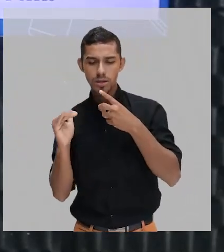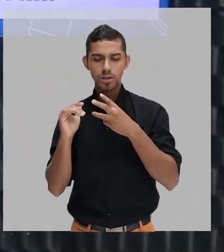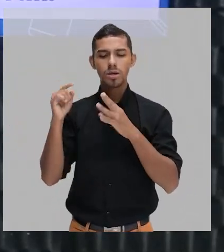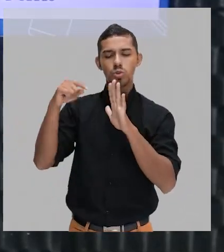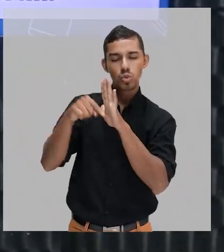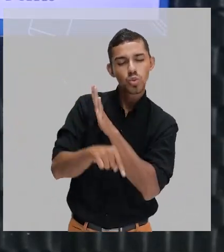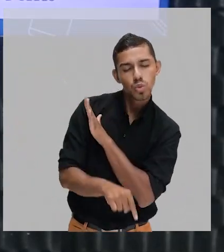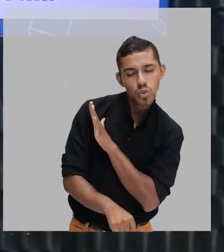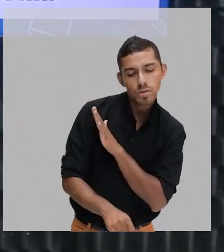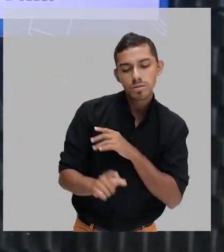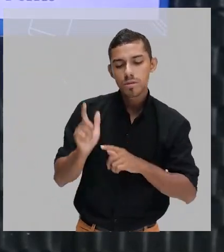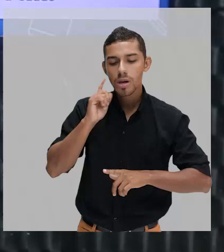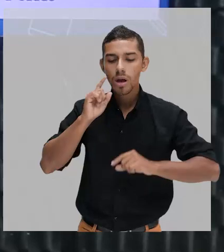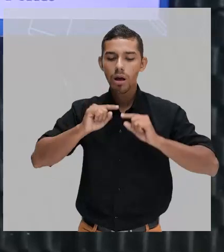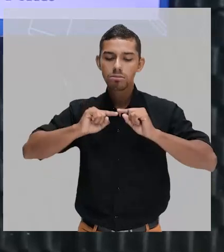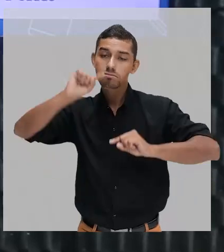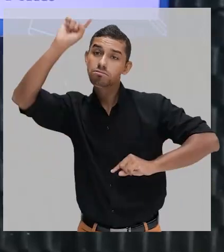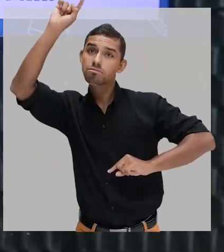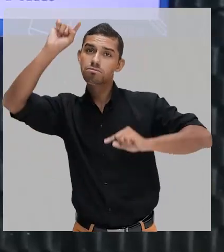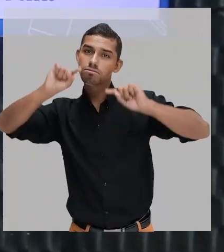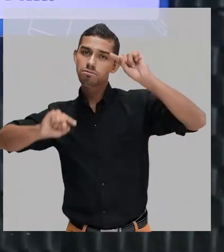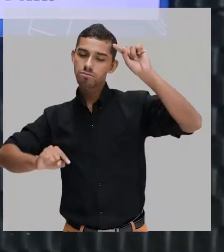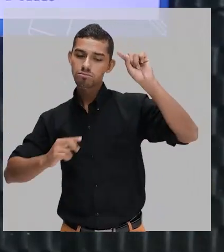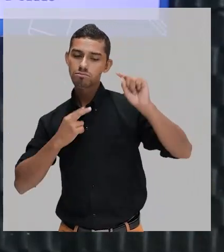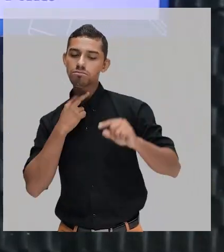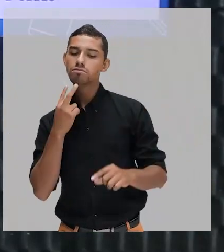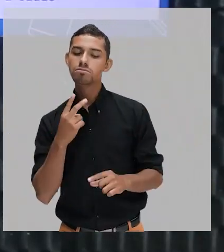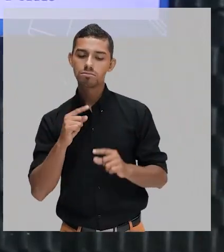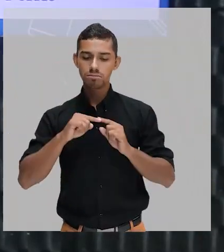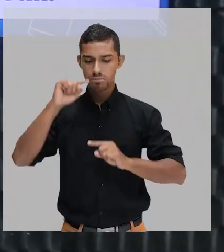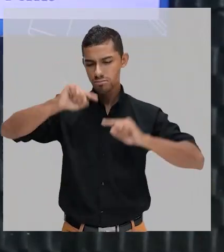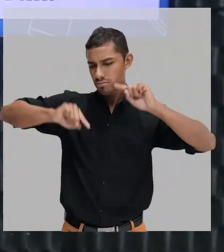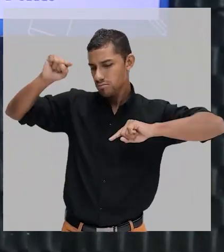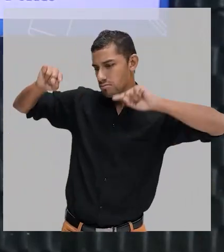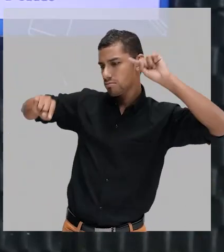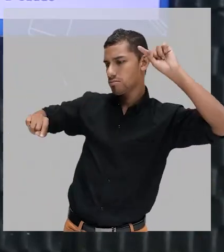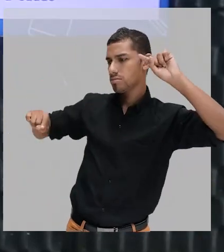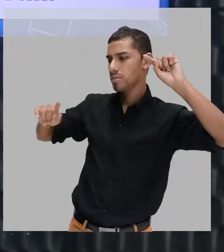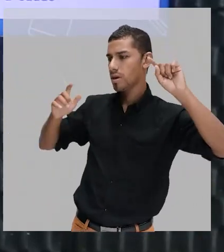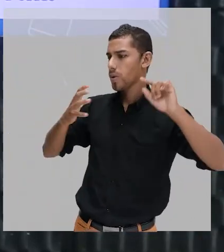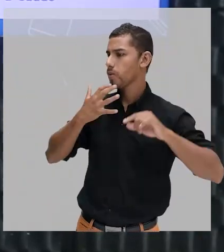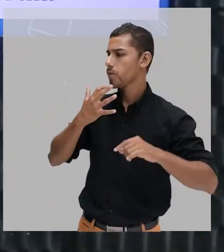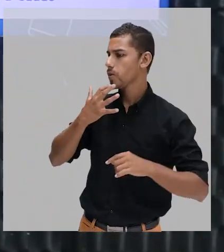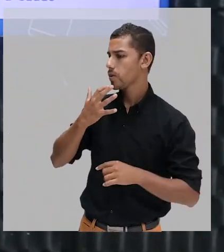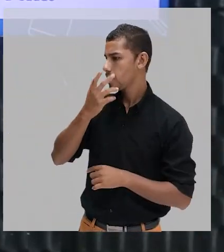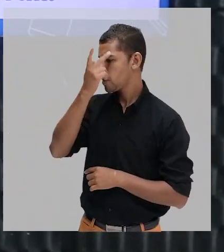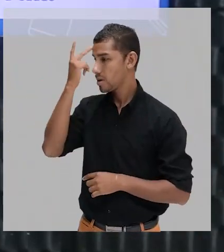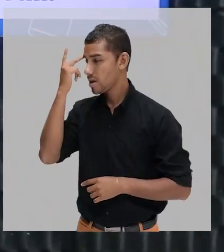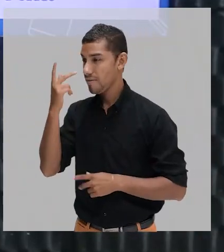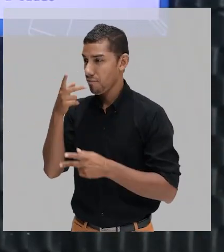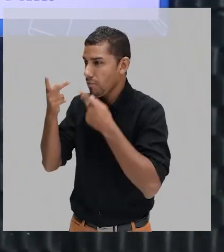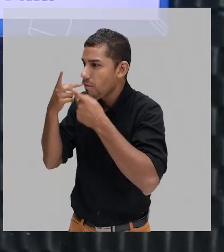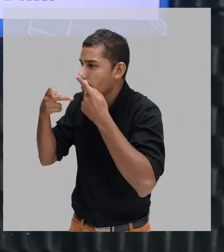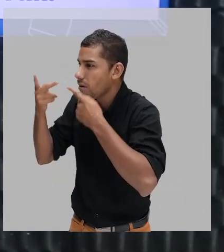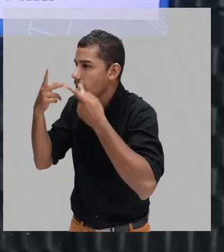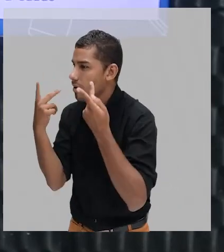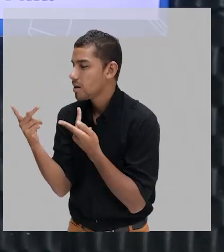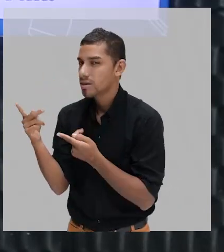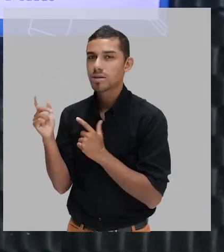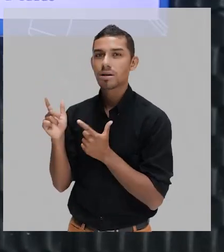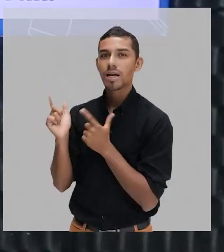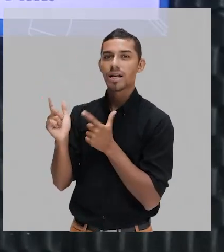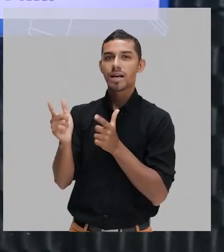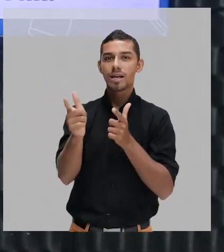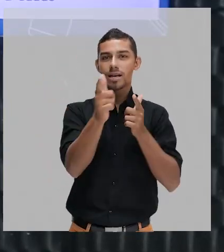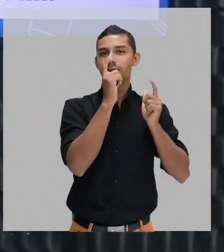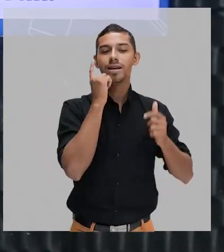aula de música. Na intensidade, tem alguns de vocês que conhecem pessoas que quando vão falar parece uma metralhadora. Né? Eu